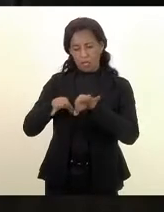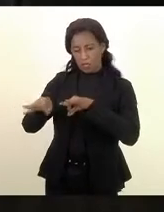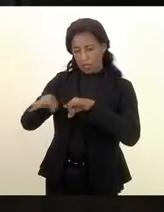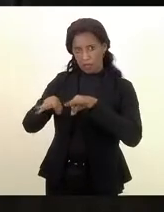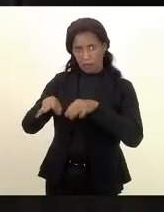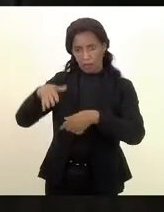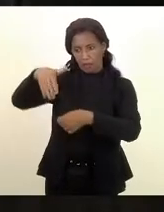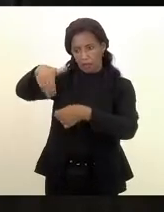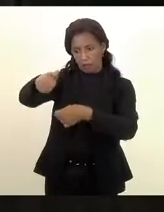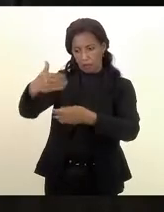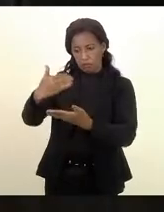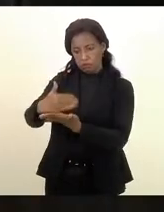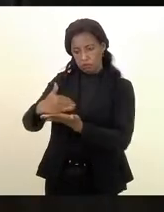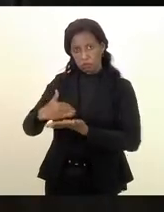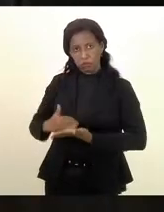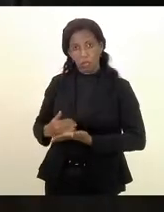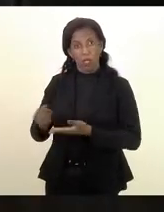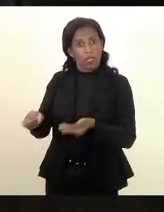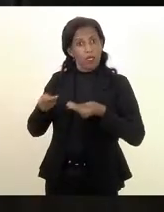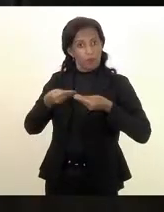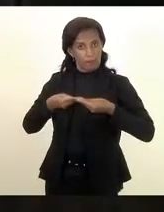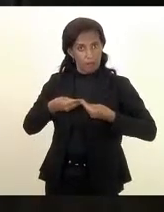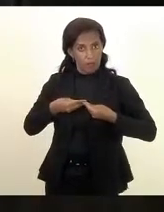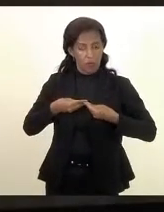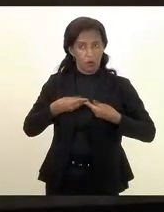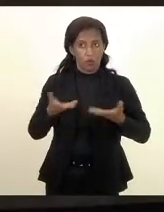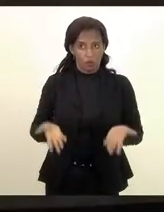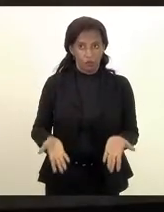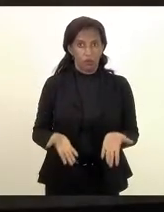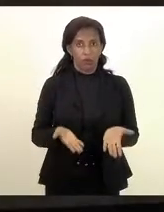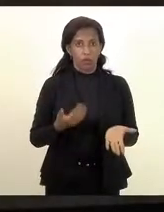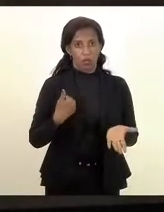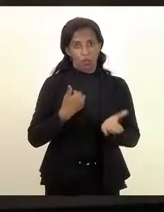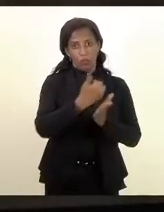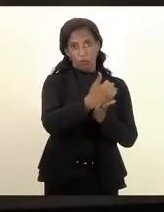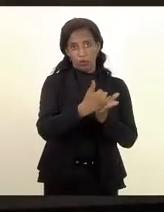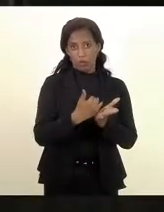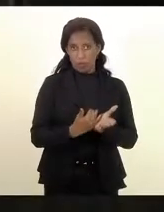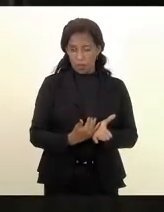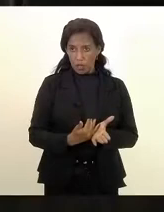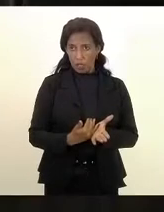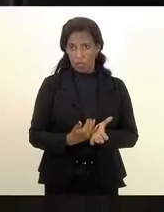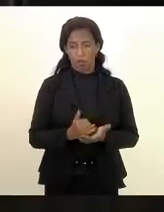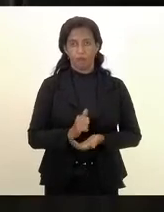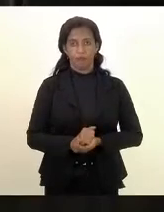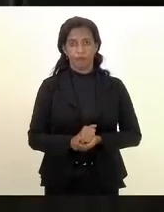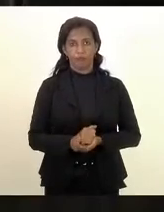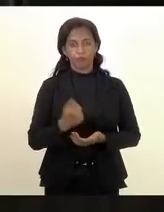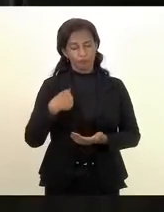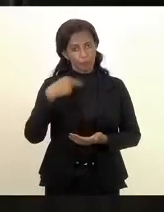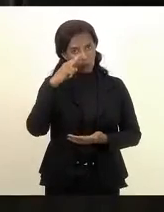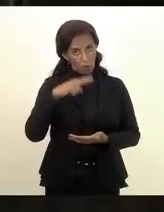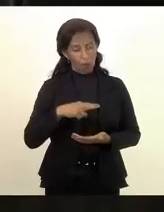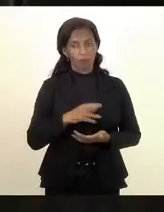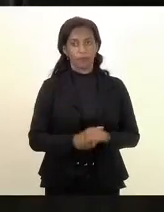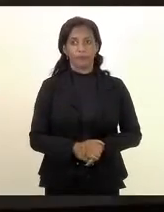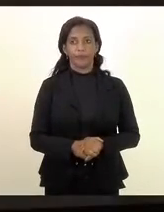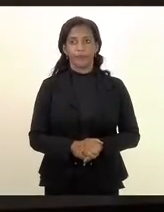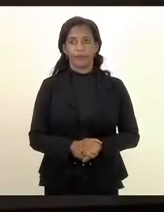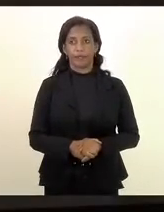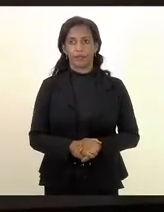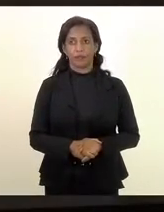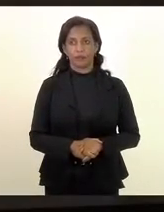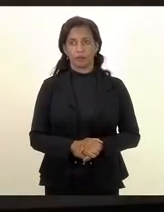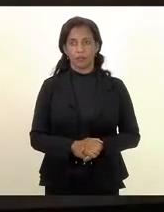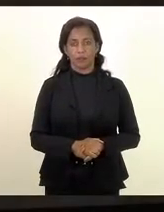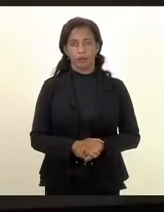seguindo aqui a pauta que a menina que faz deu vou dar deixa eu dar uma olhadinha aqui é consta também no nosso